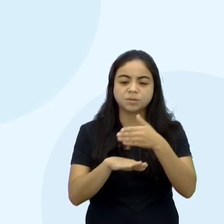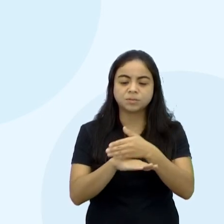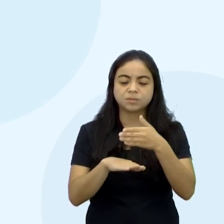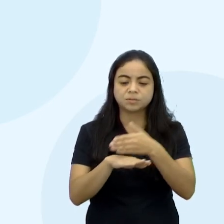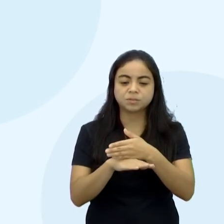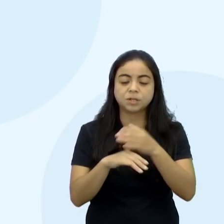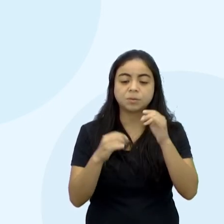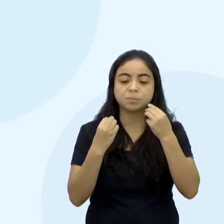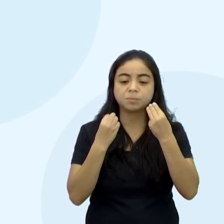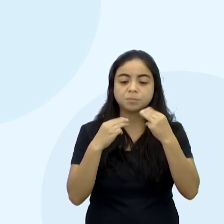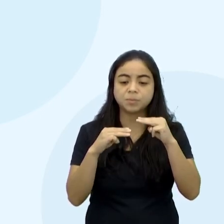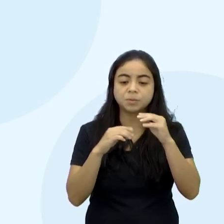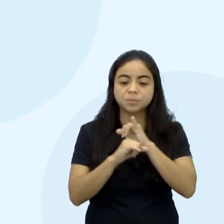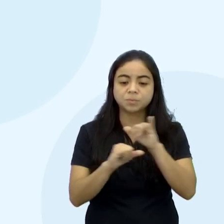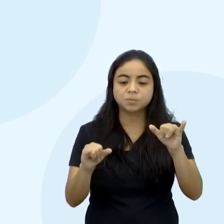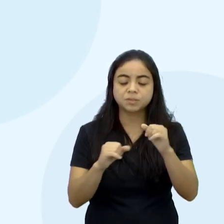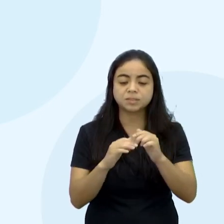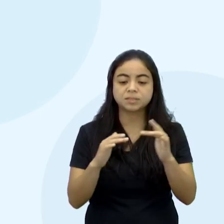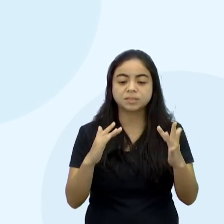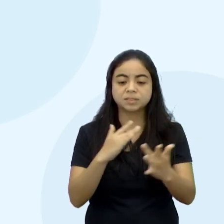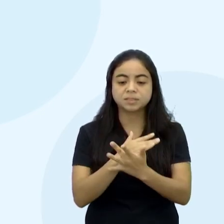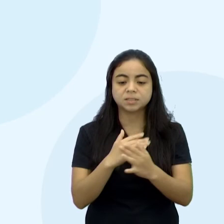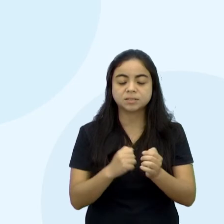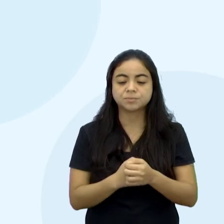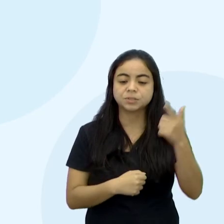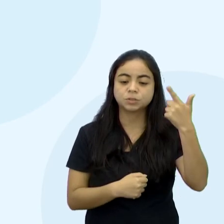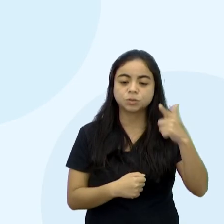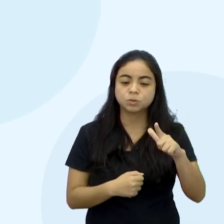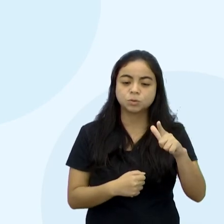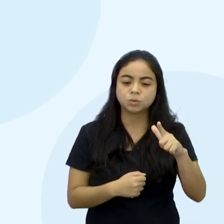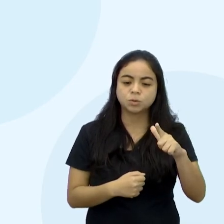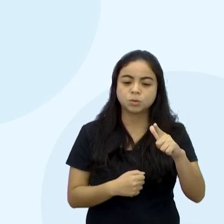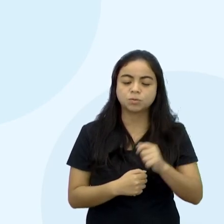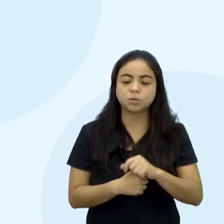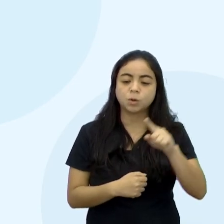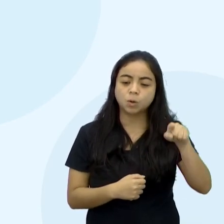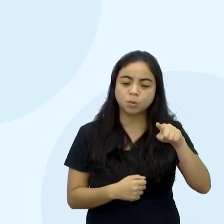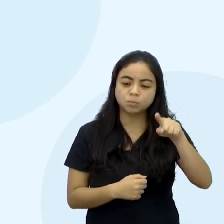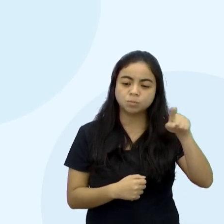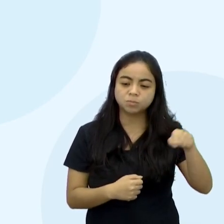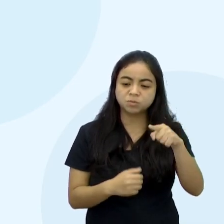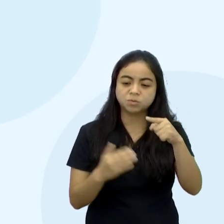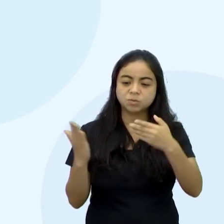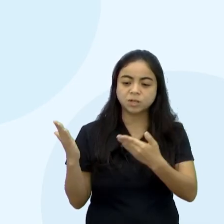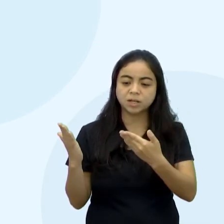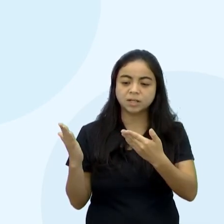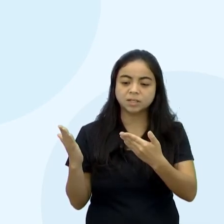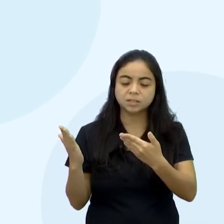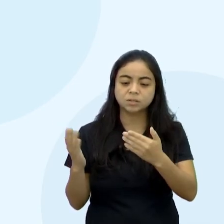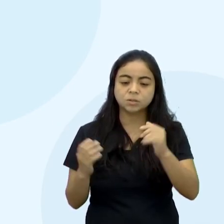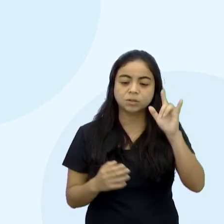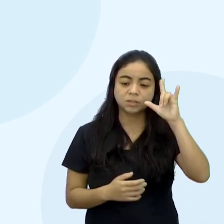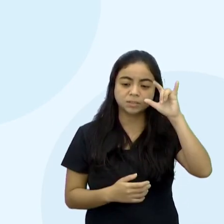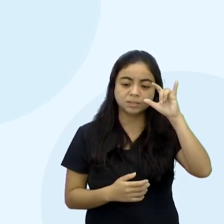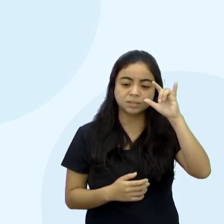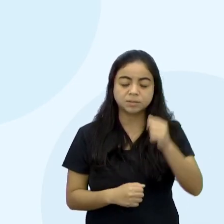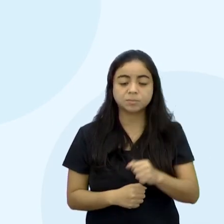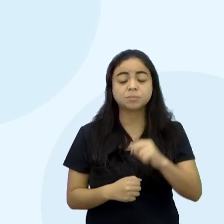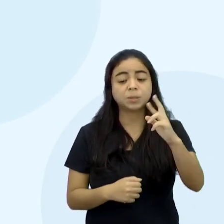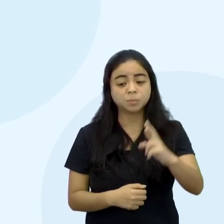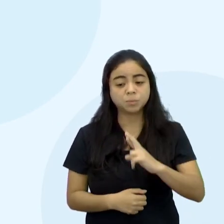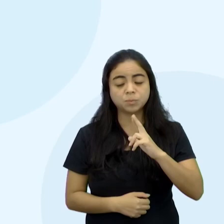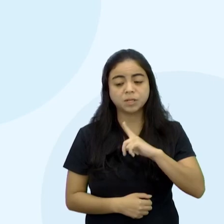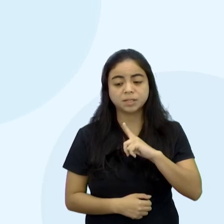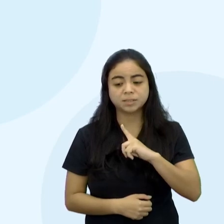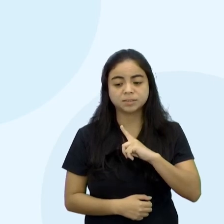marketing publicitário nas redes sociais. De novo, não esqueça de marcar o Pro aí para que a gente possa ter um pouquinho desse feedback que vocês